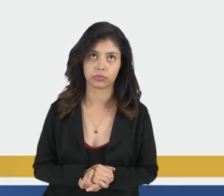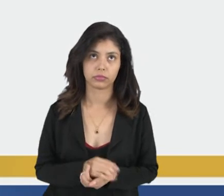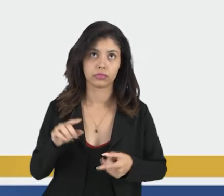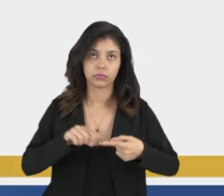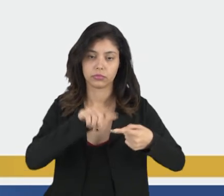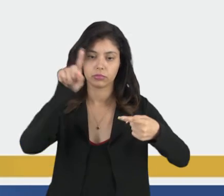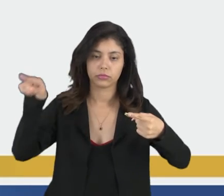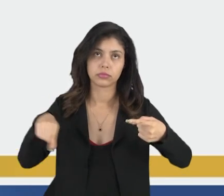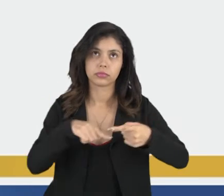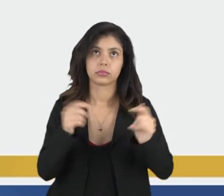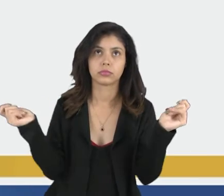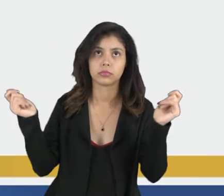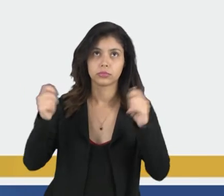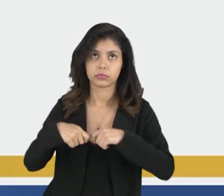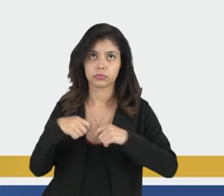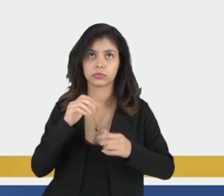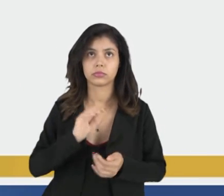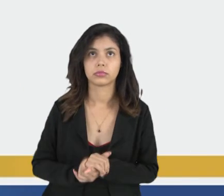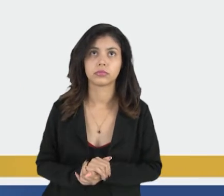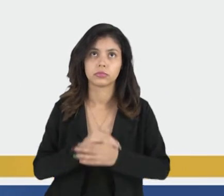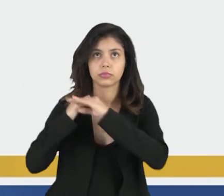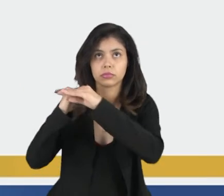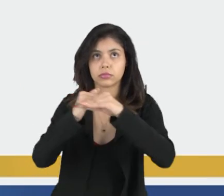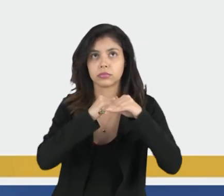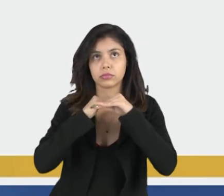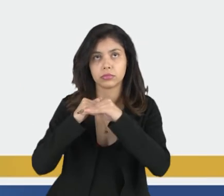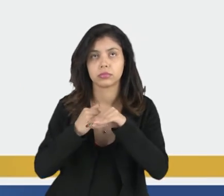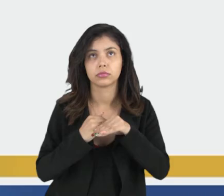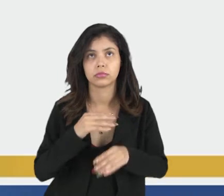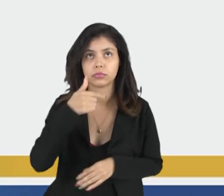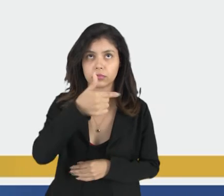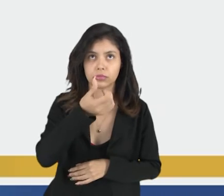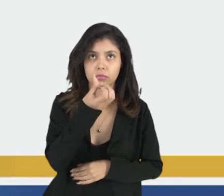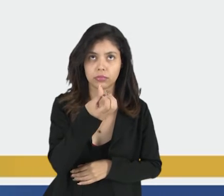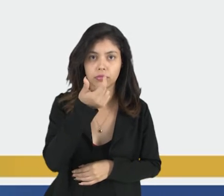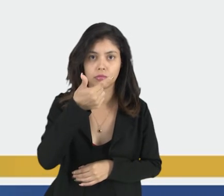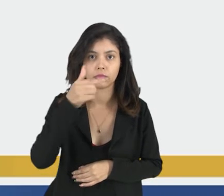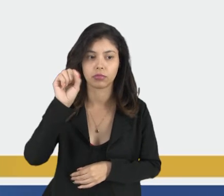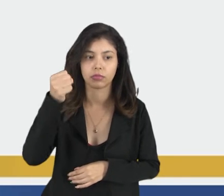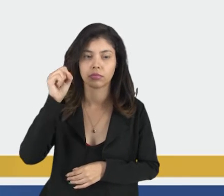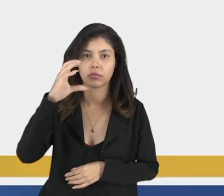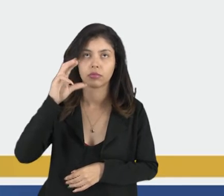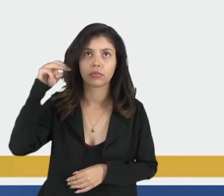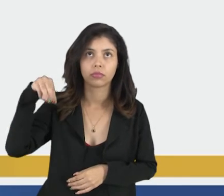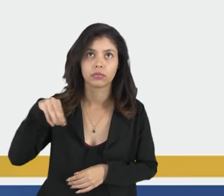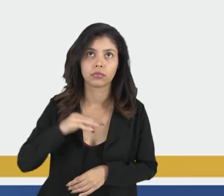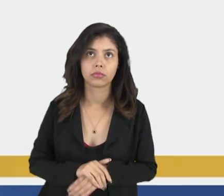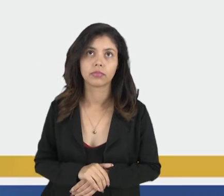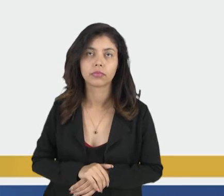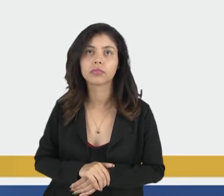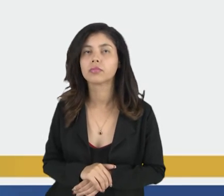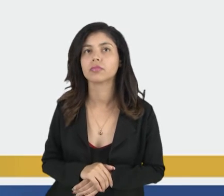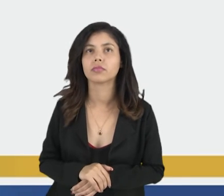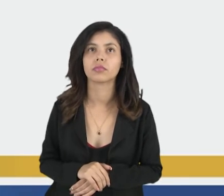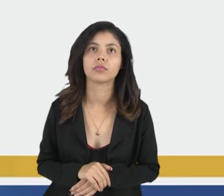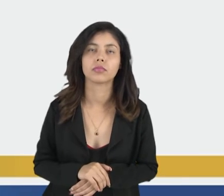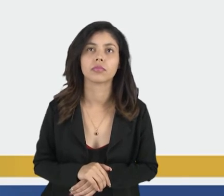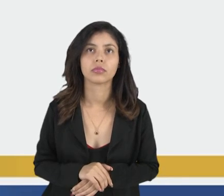Uma circunferência possui um perímetro igual a 628